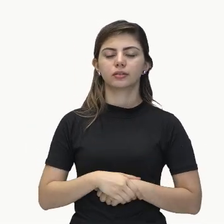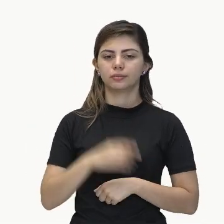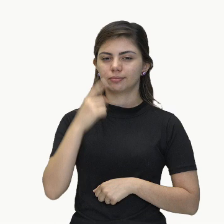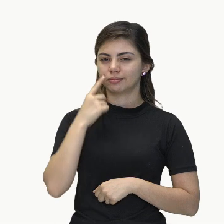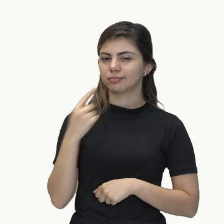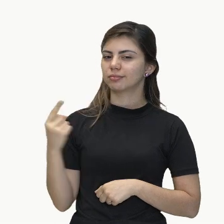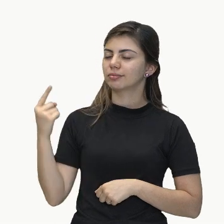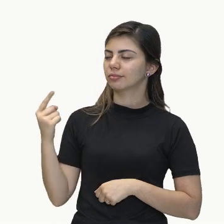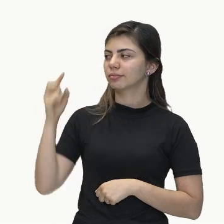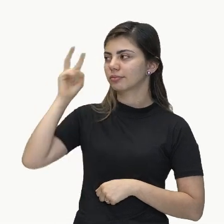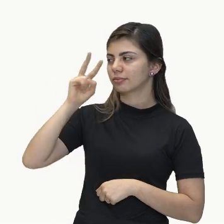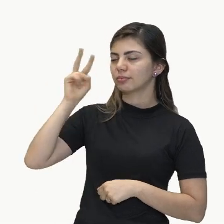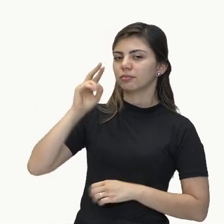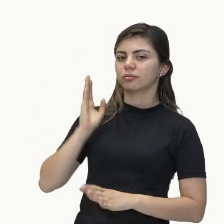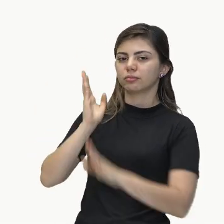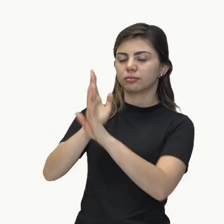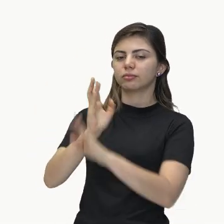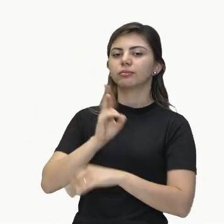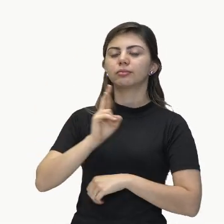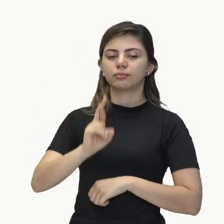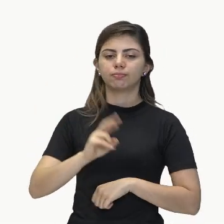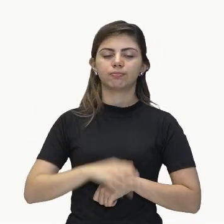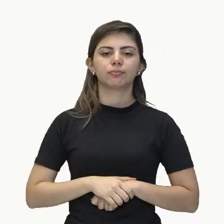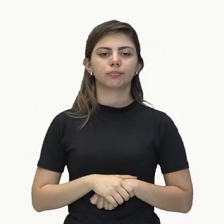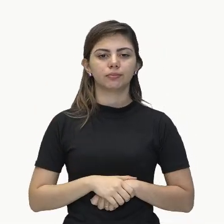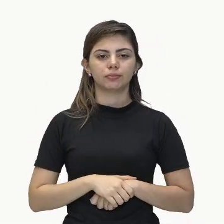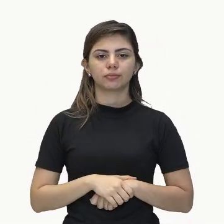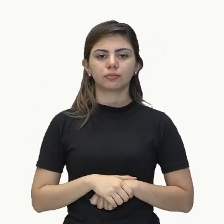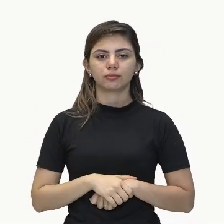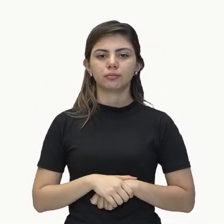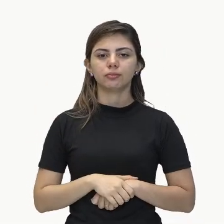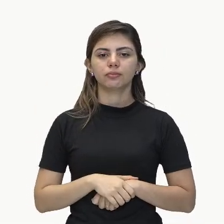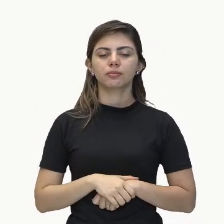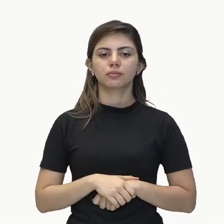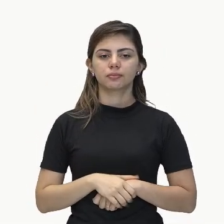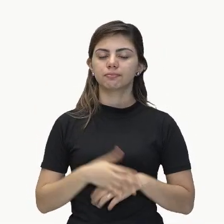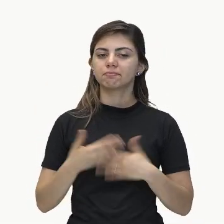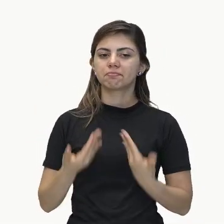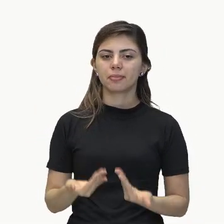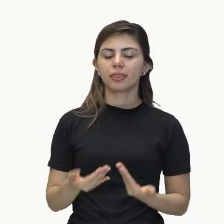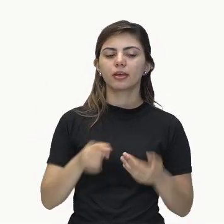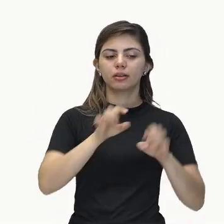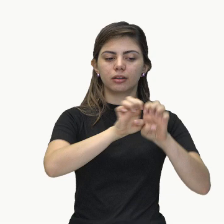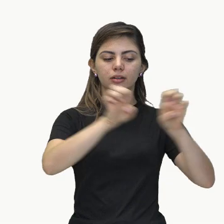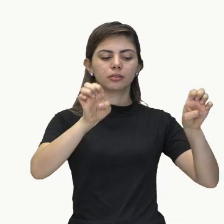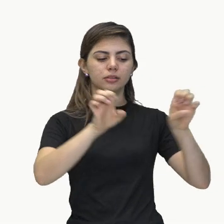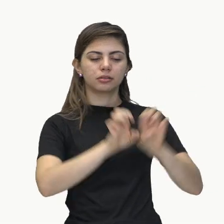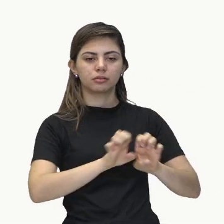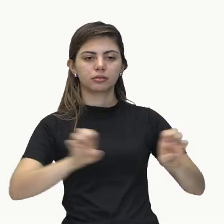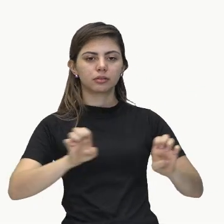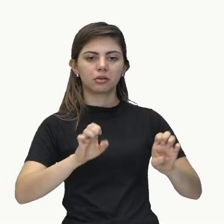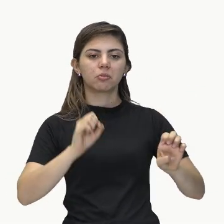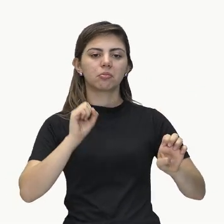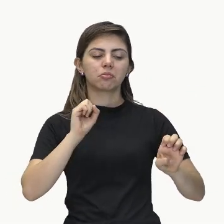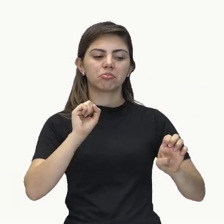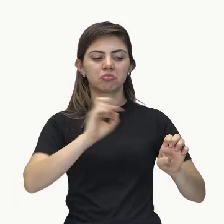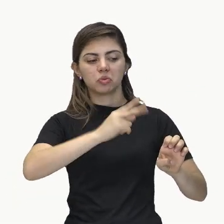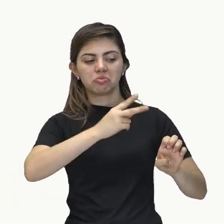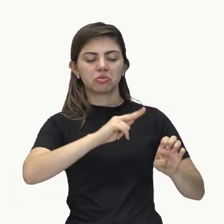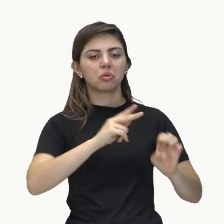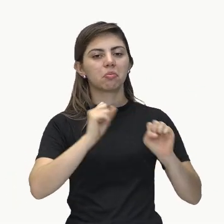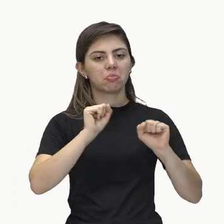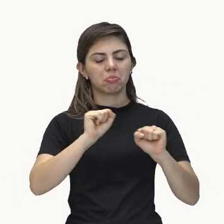a 5. Então, substituindo x por 5 em qualquer uma das duas equações, tá? Do